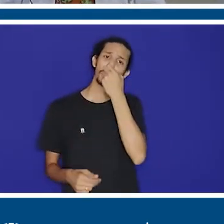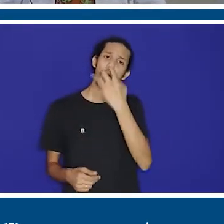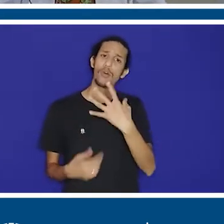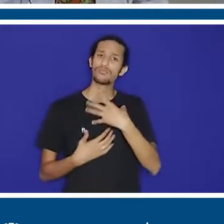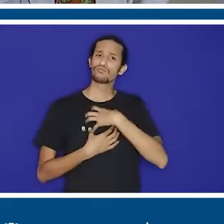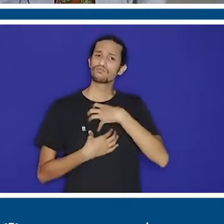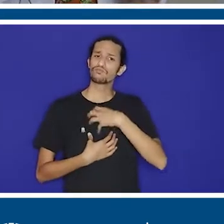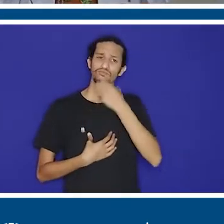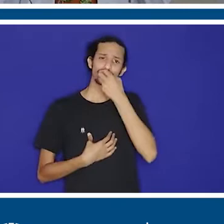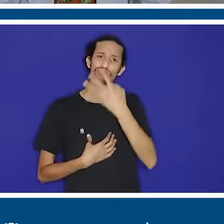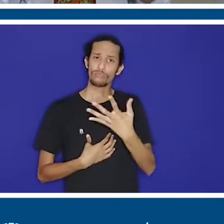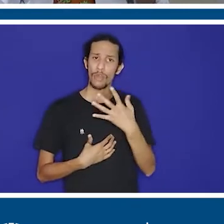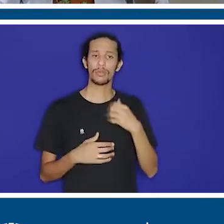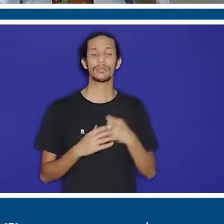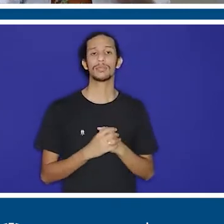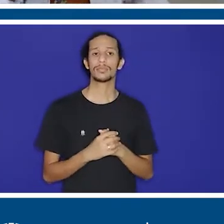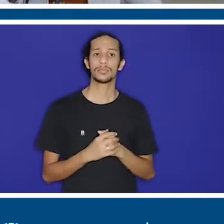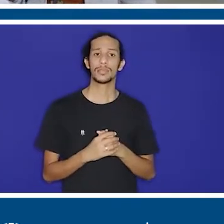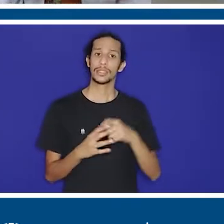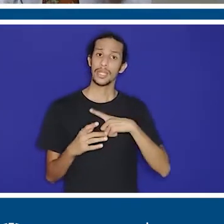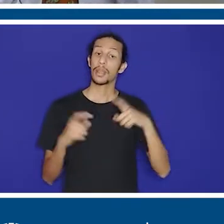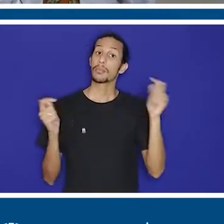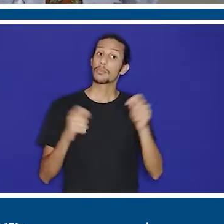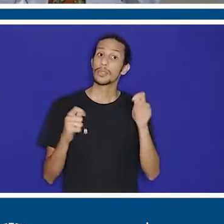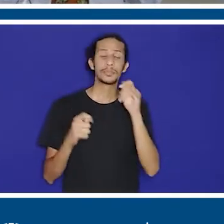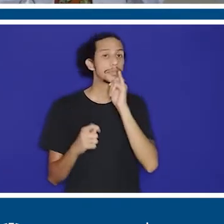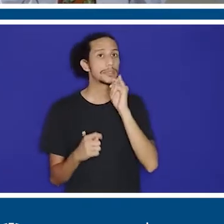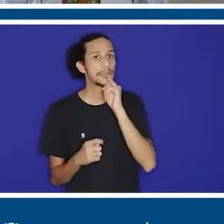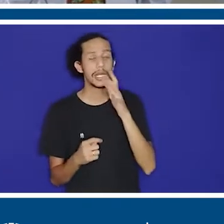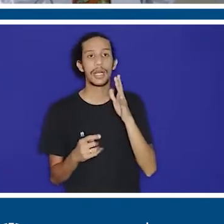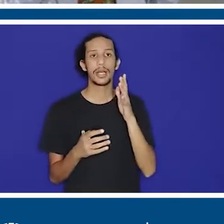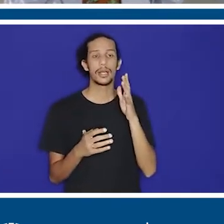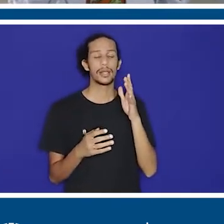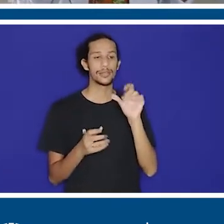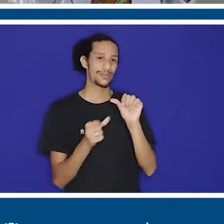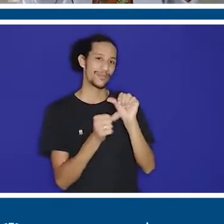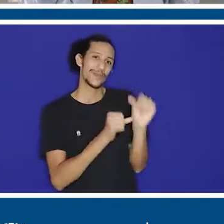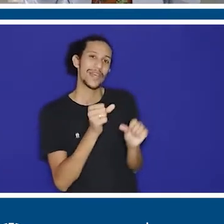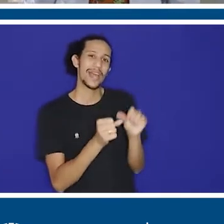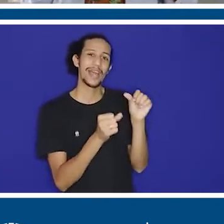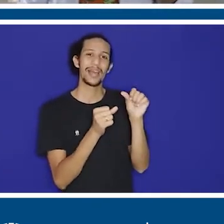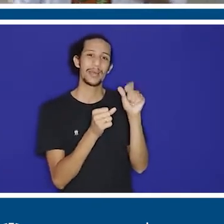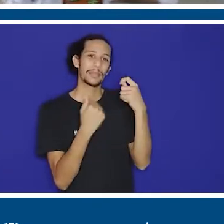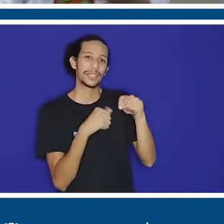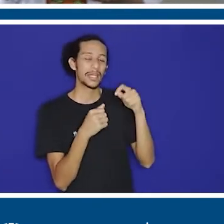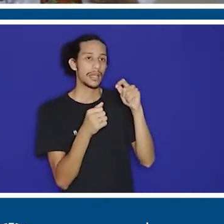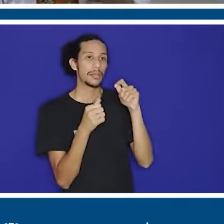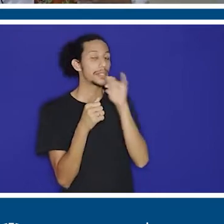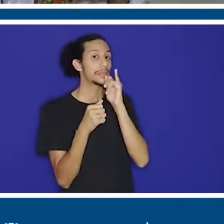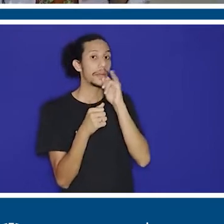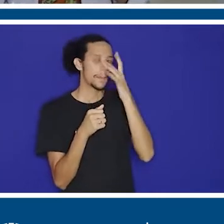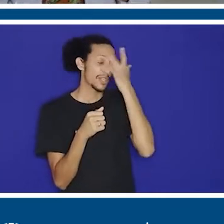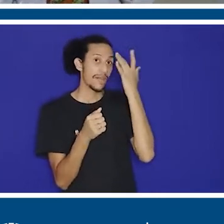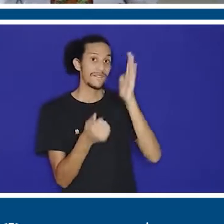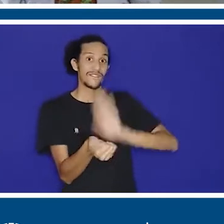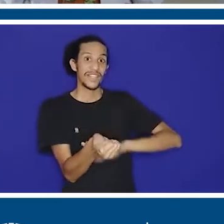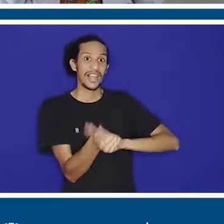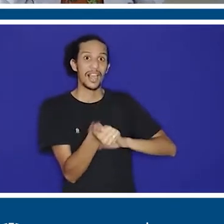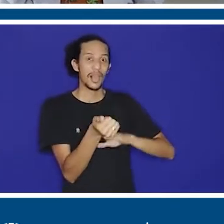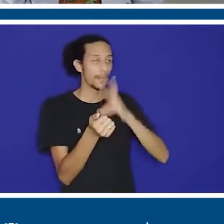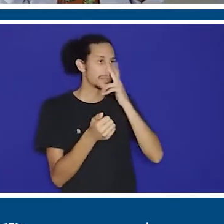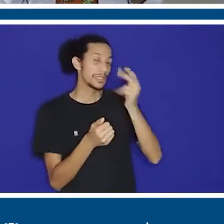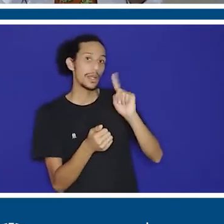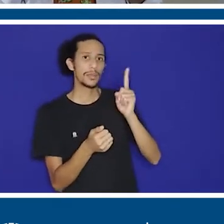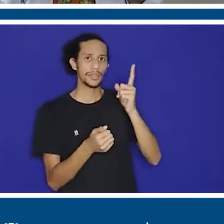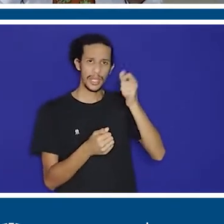efeitos. Tem essa possibilidade da gente poder tirar ele sem causar dependência. Então, hoje, para a